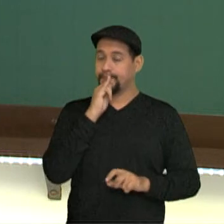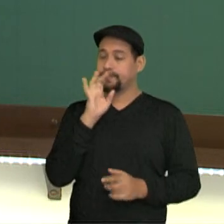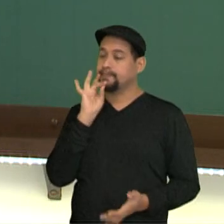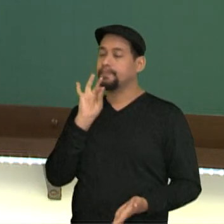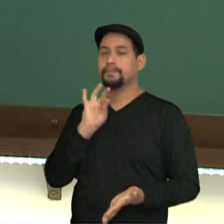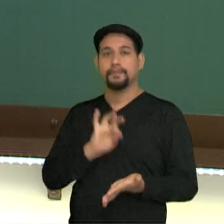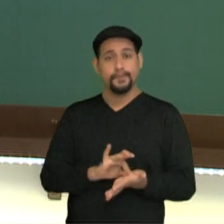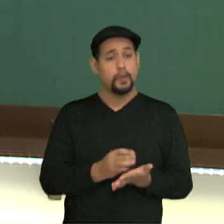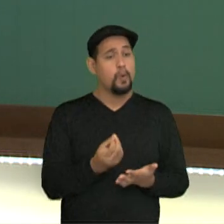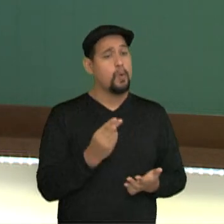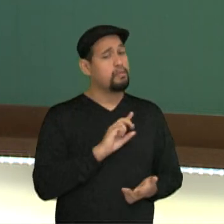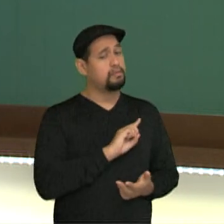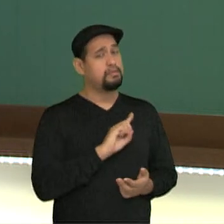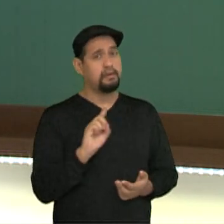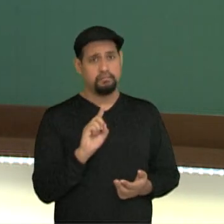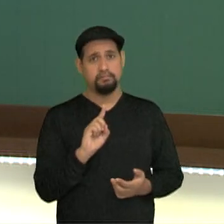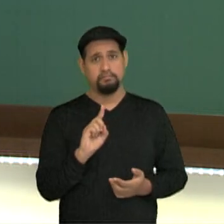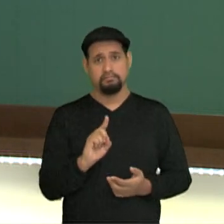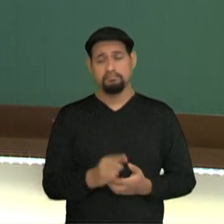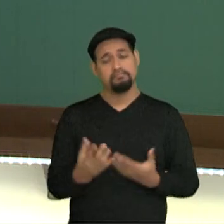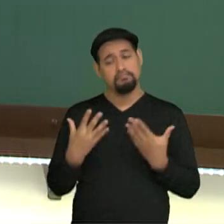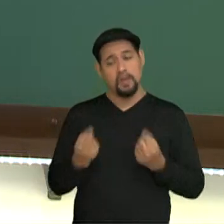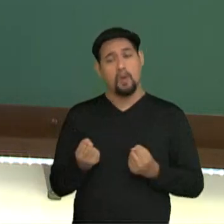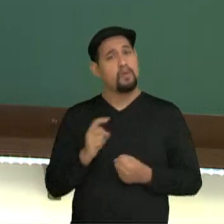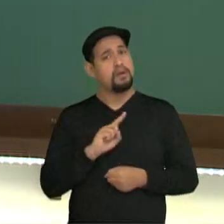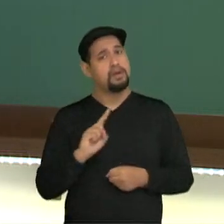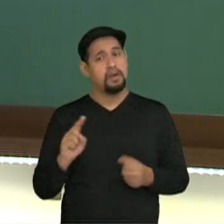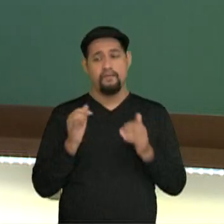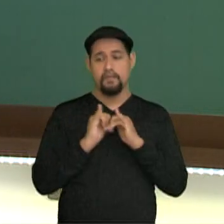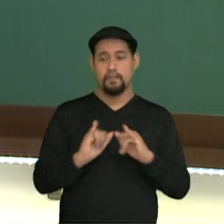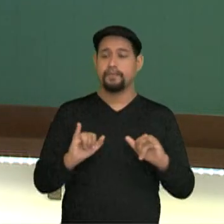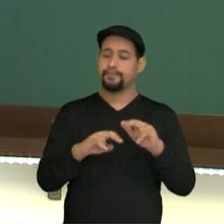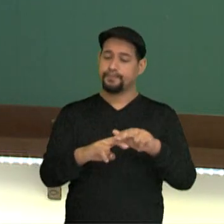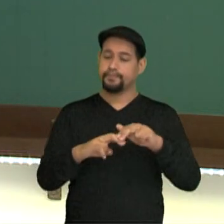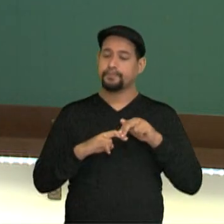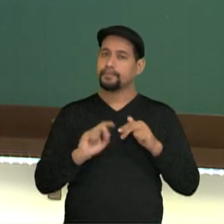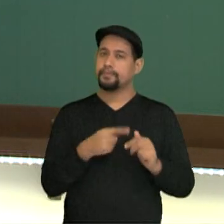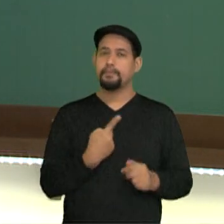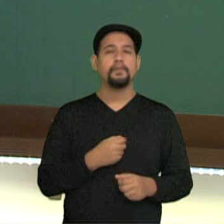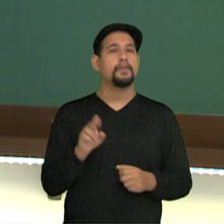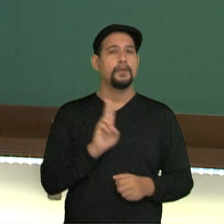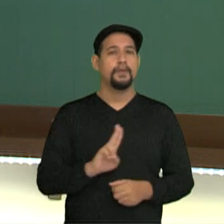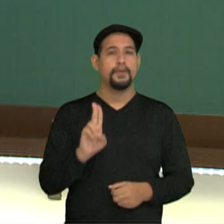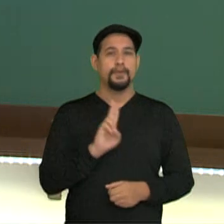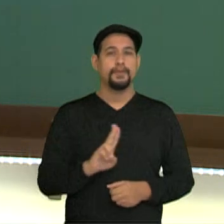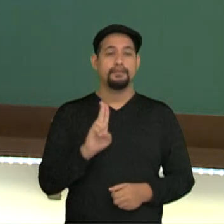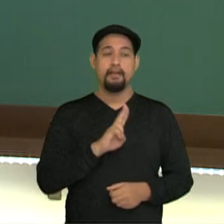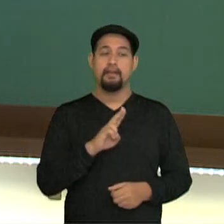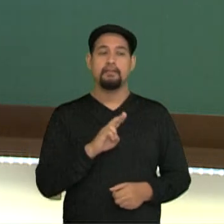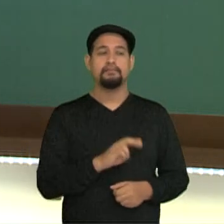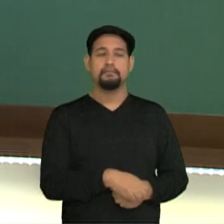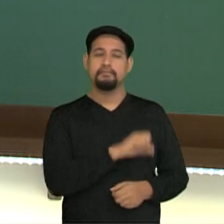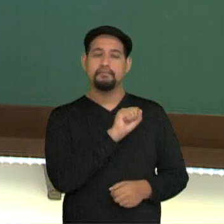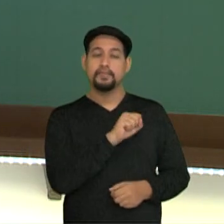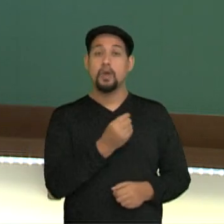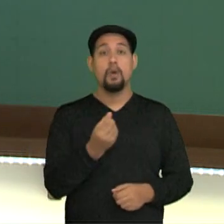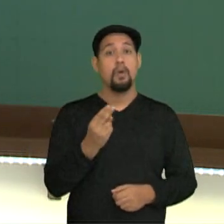afirmar ou não, para confirmar ou não essa informação. Por isso que podemos utilizar yes or no,